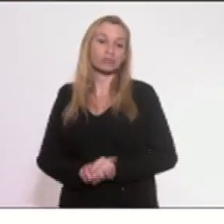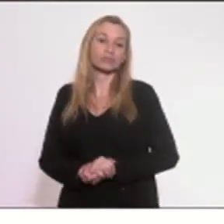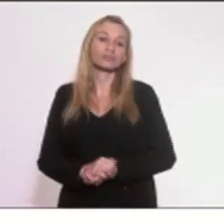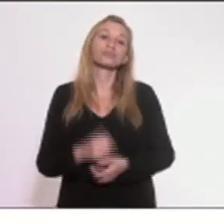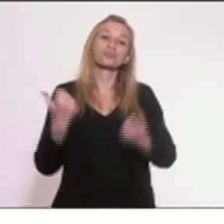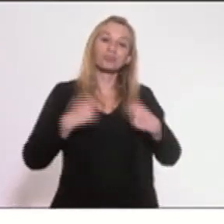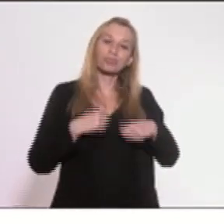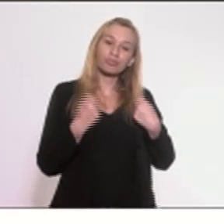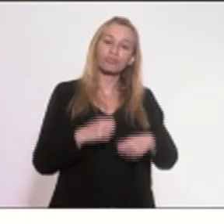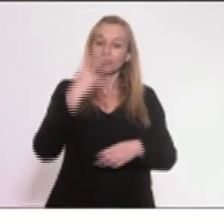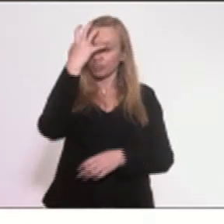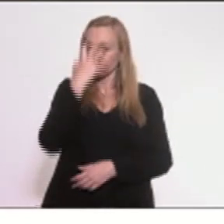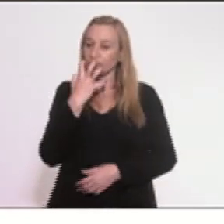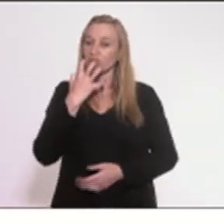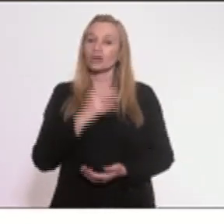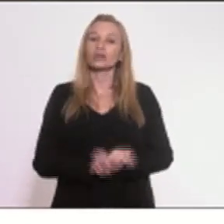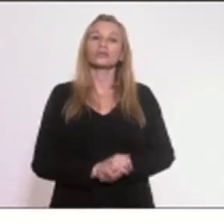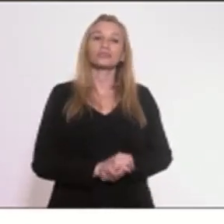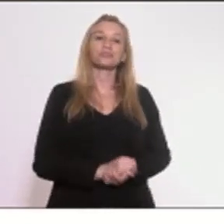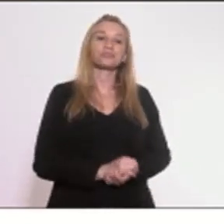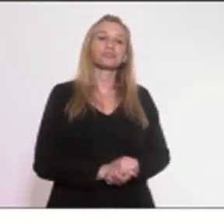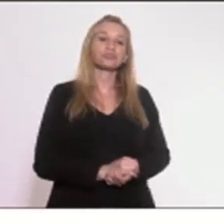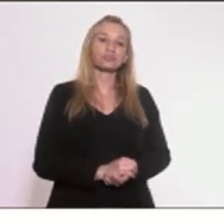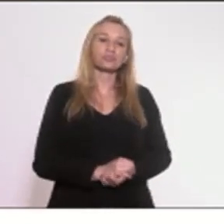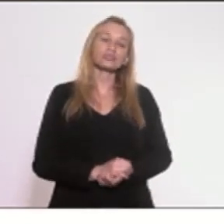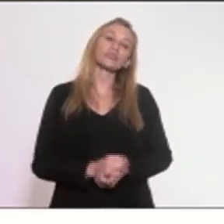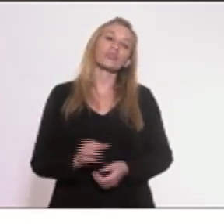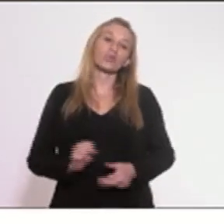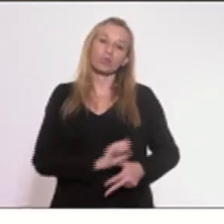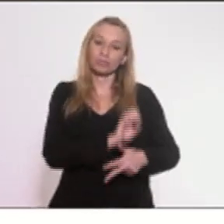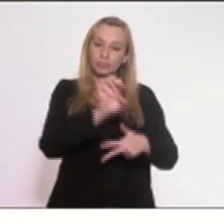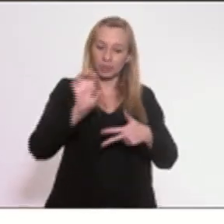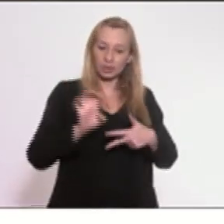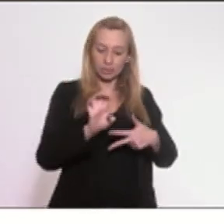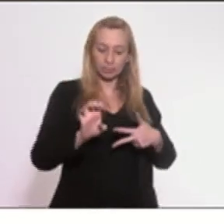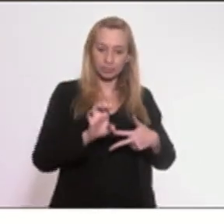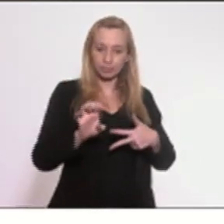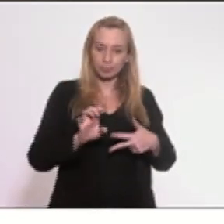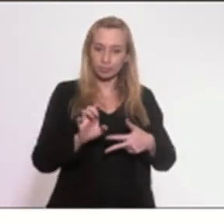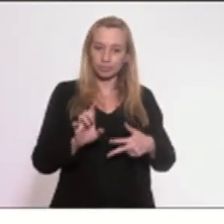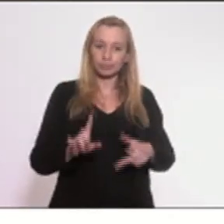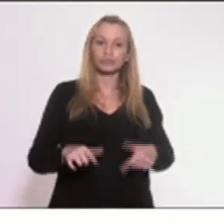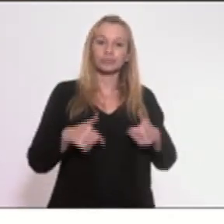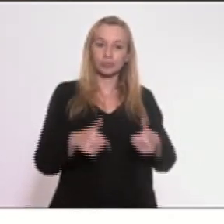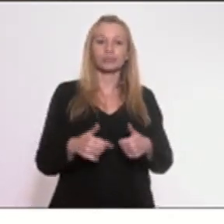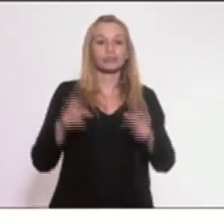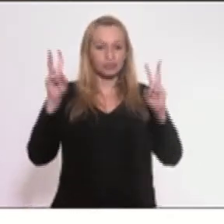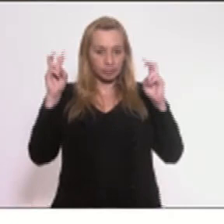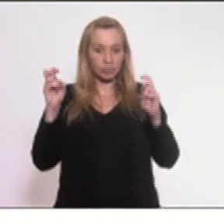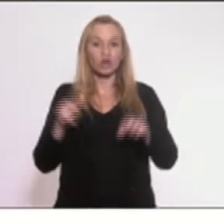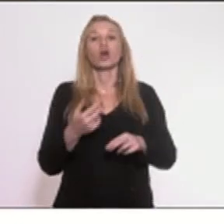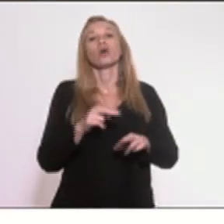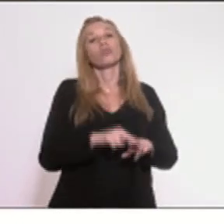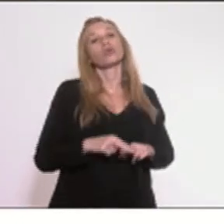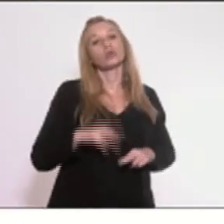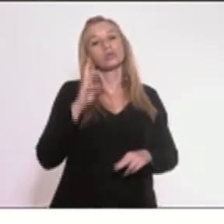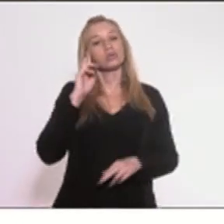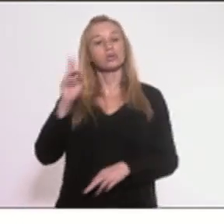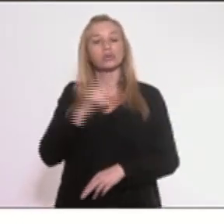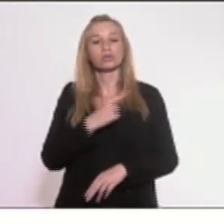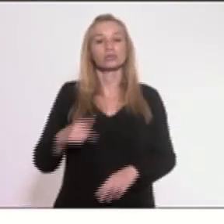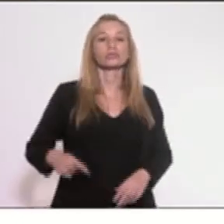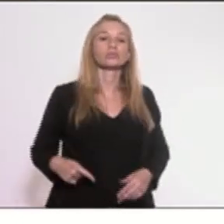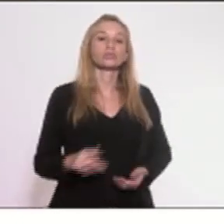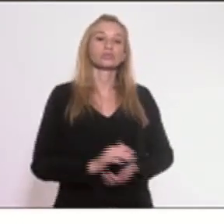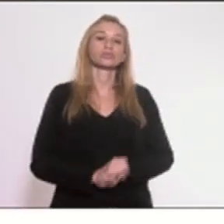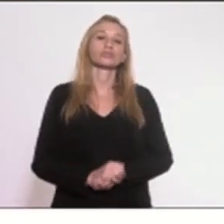precisa de seriedade por parte do Poder Executivo para lidar com essas questões. Por isso, presidente, eu dei